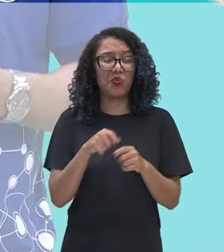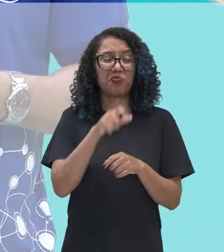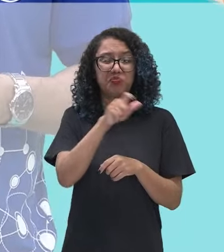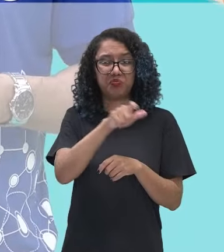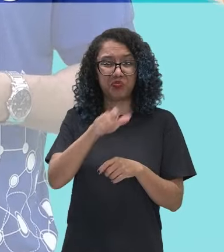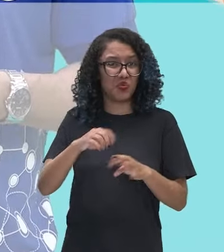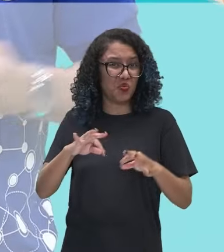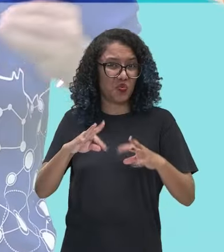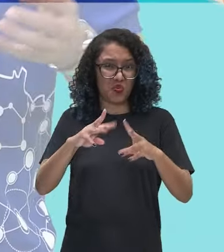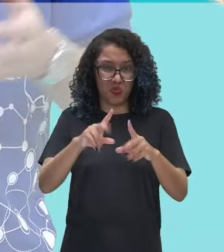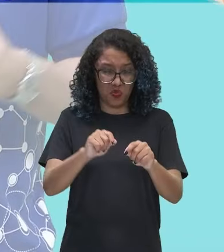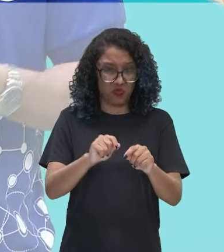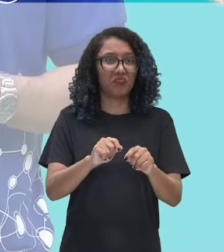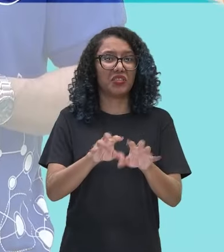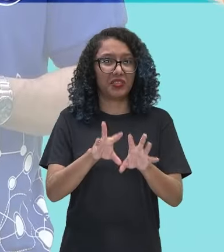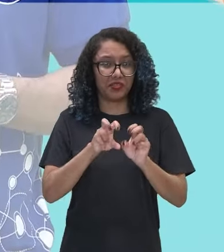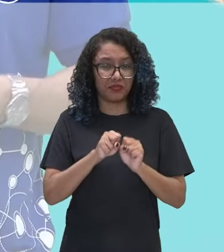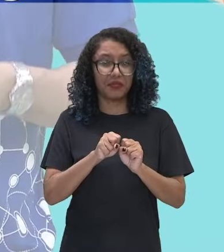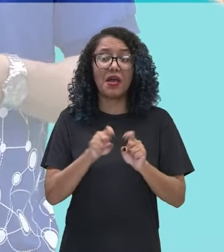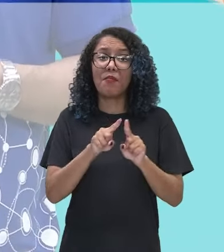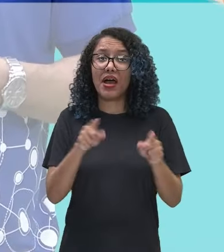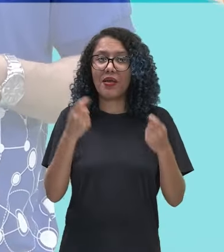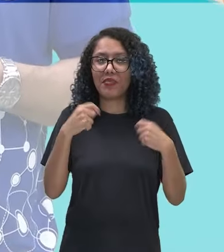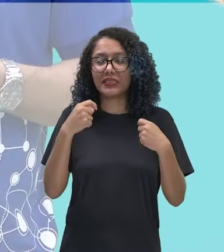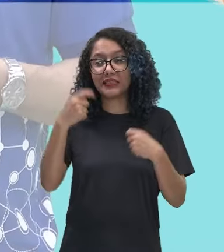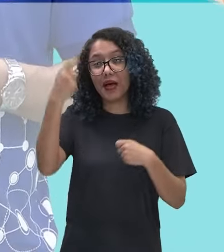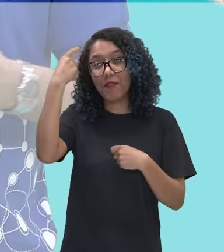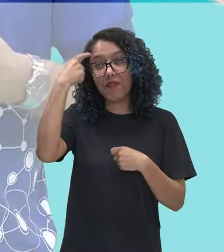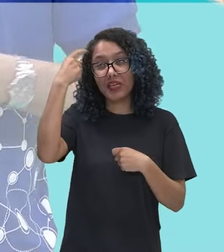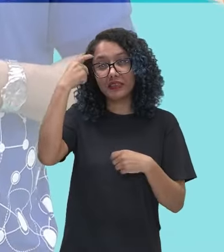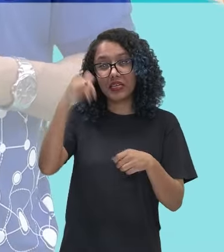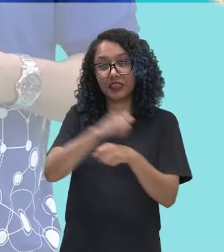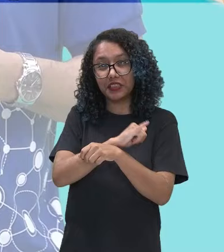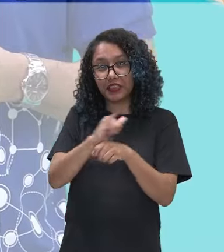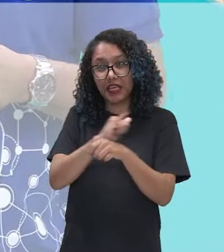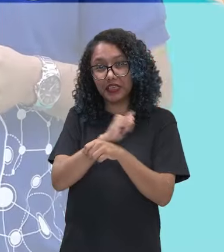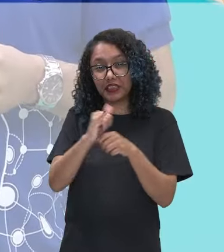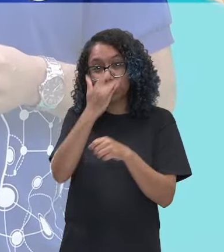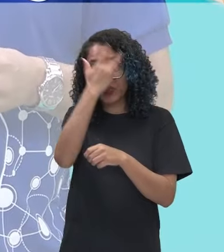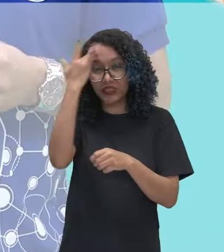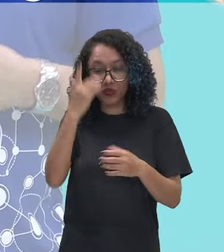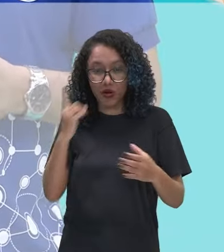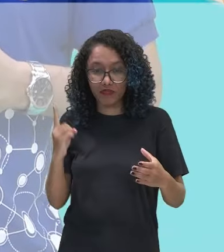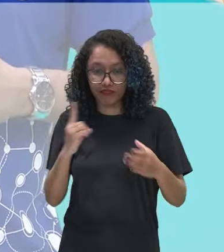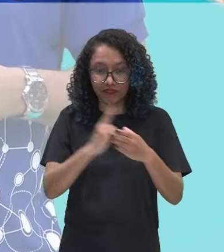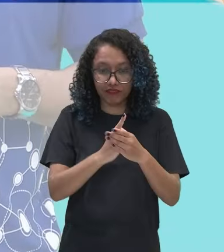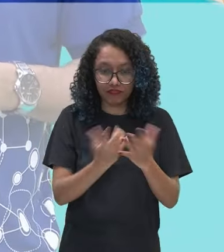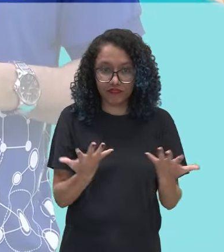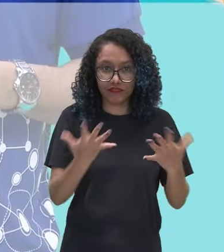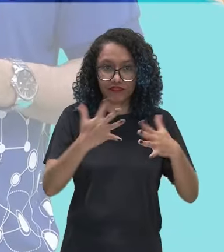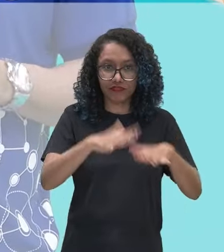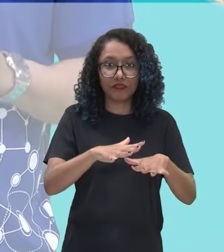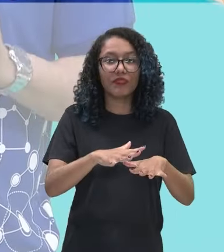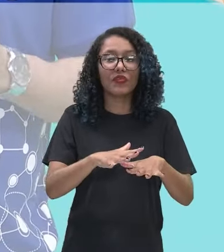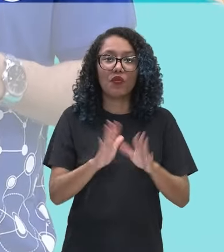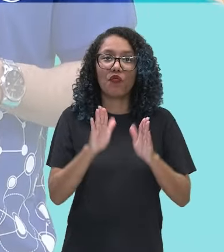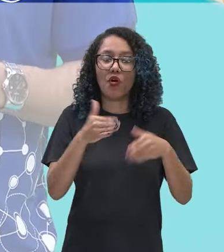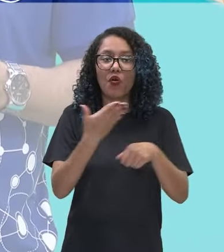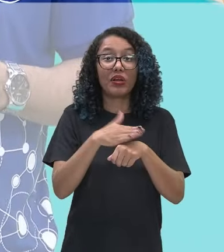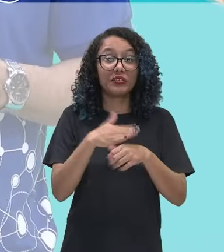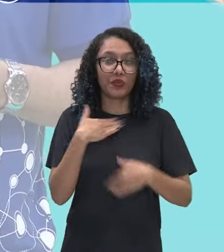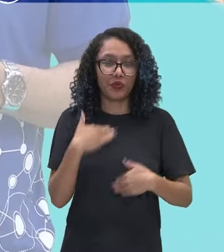em formas para que todas as pessoas sejam inclusas dentro desse processo. Então nós temos mental health, também é um tema que